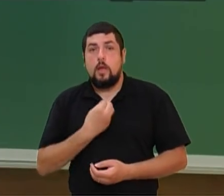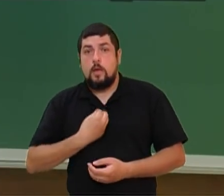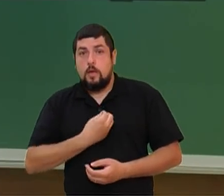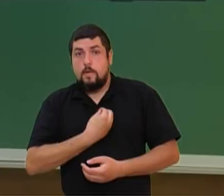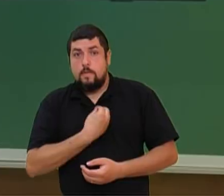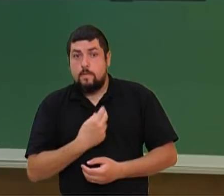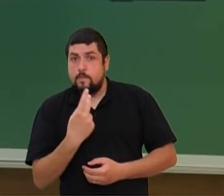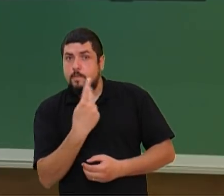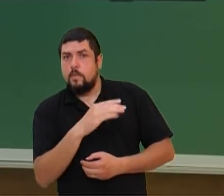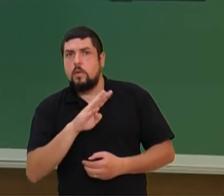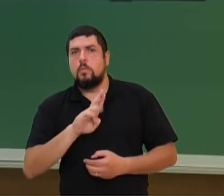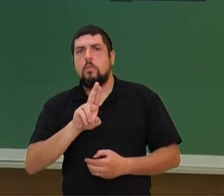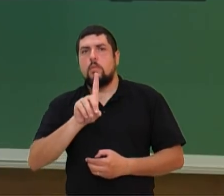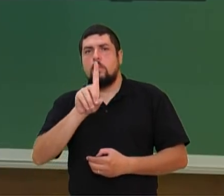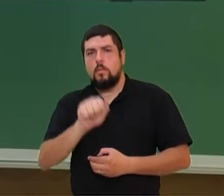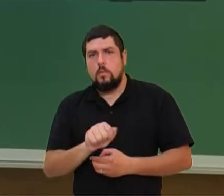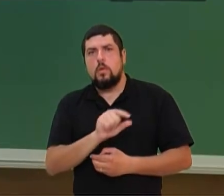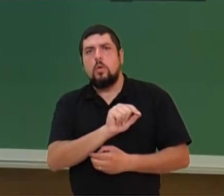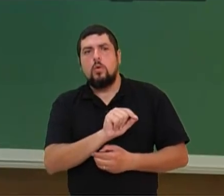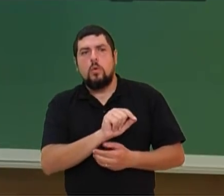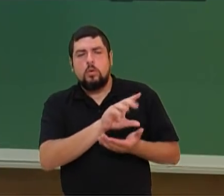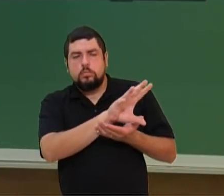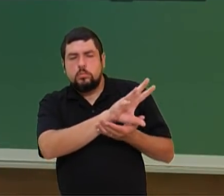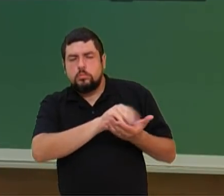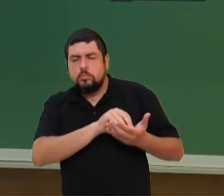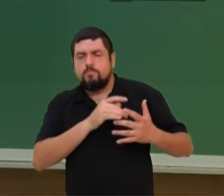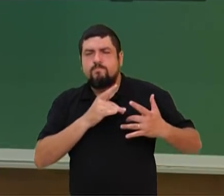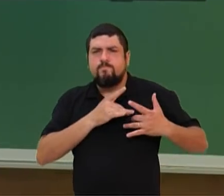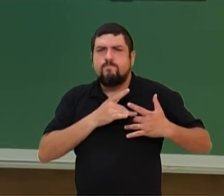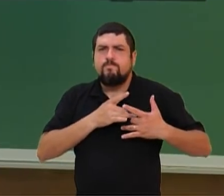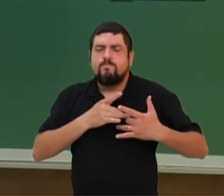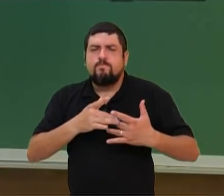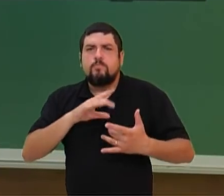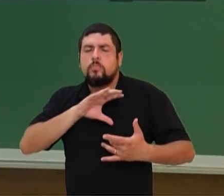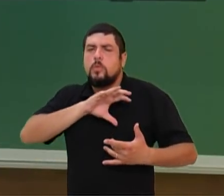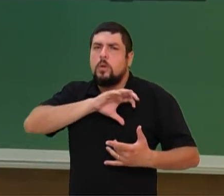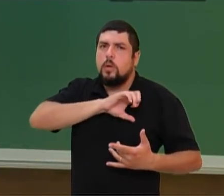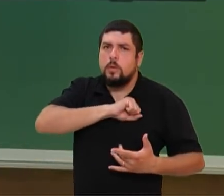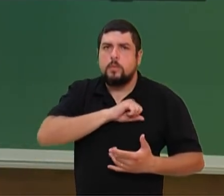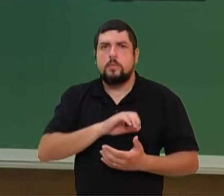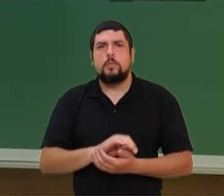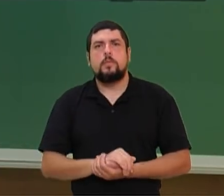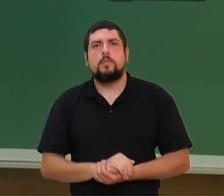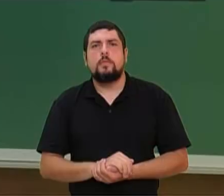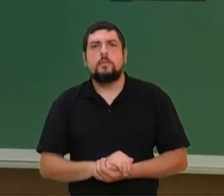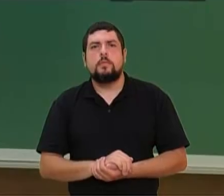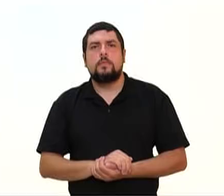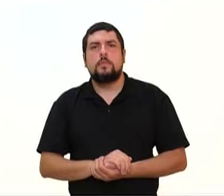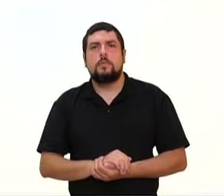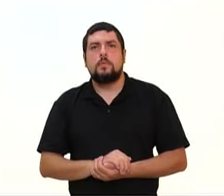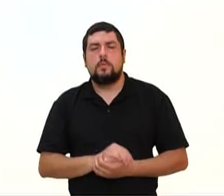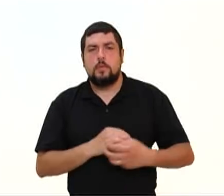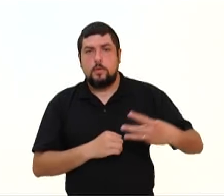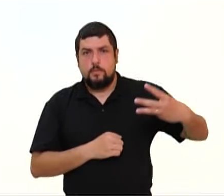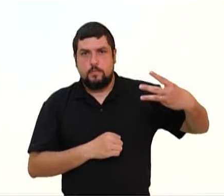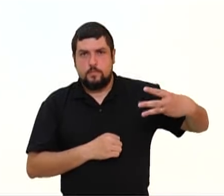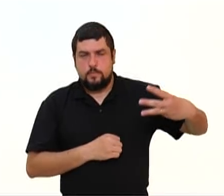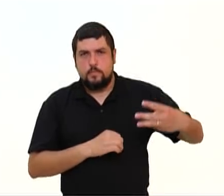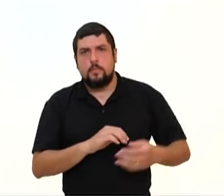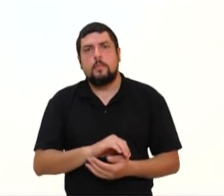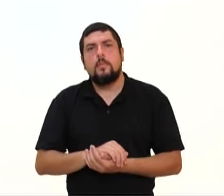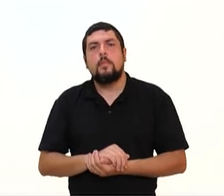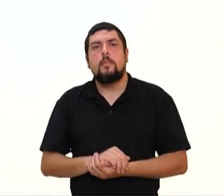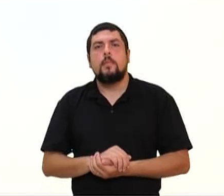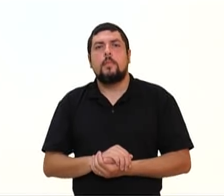um exemplo ético. A compaixão e o amor são centrais na ética budista. Terceira questão, um